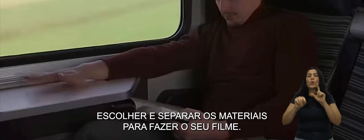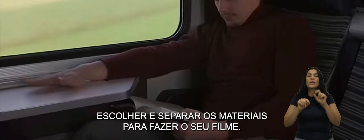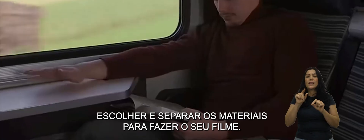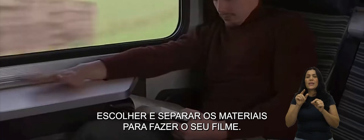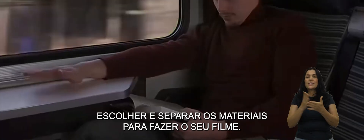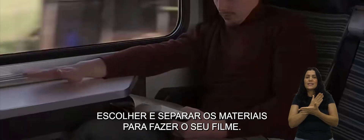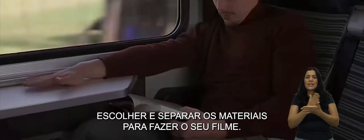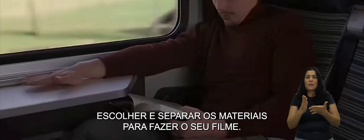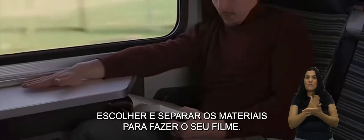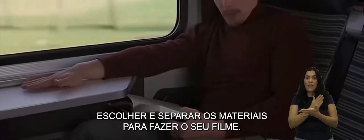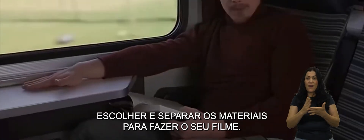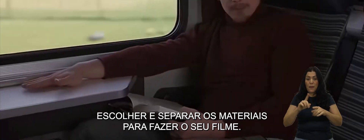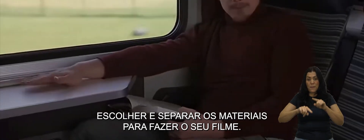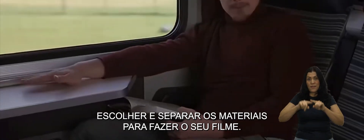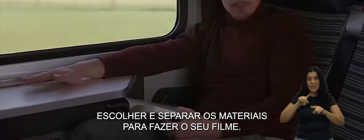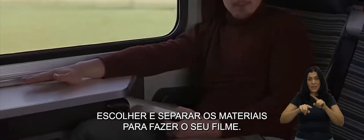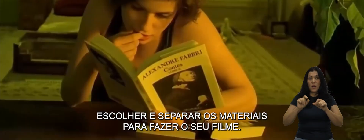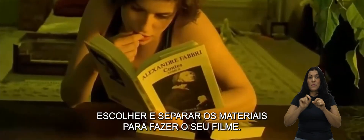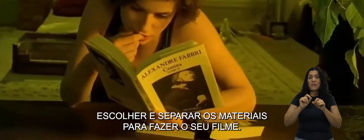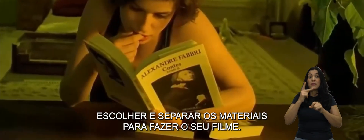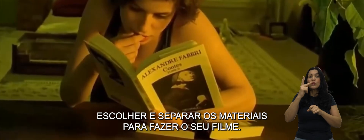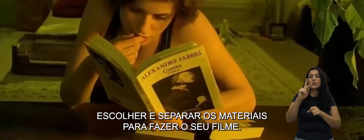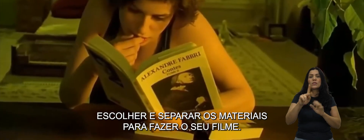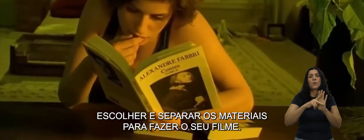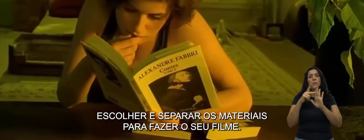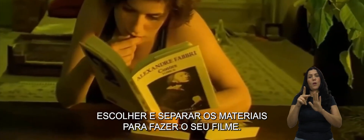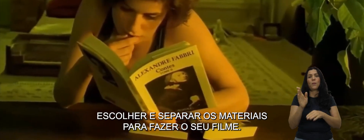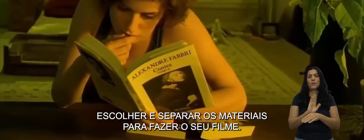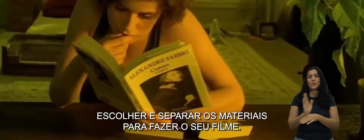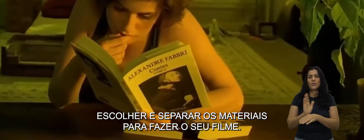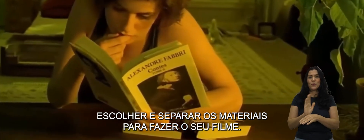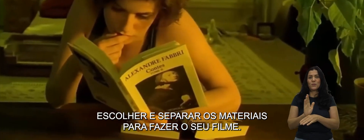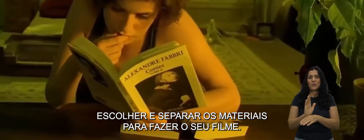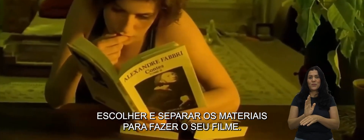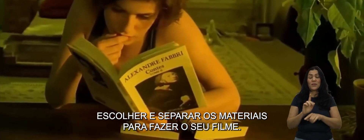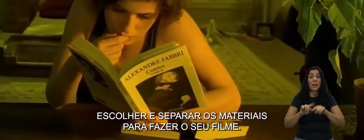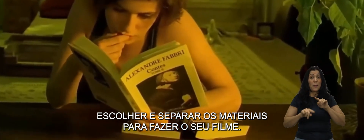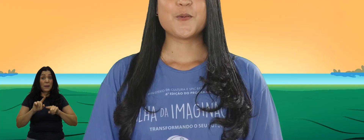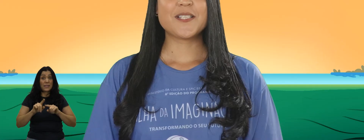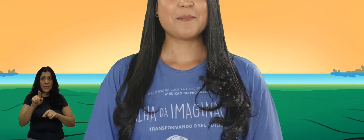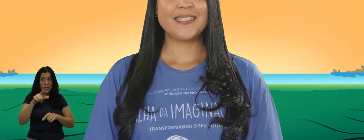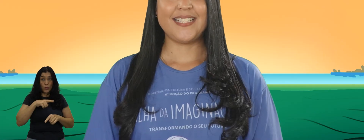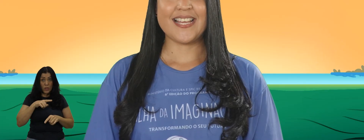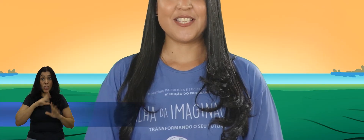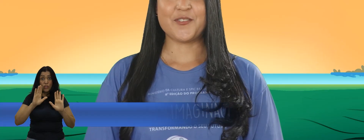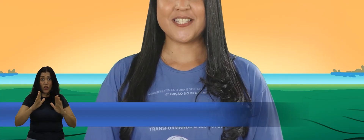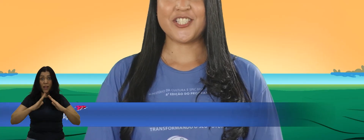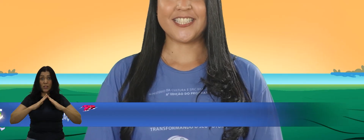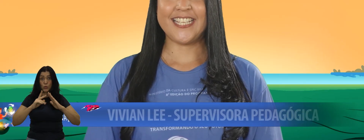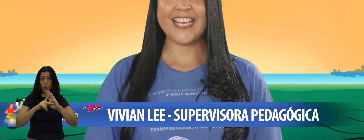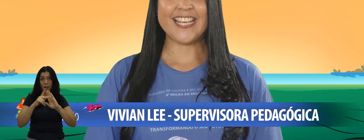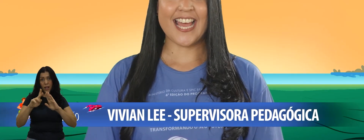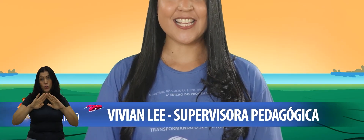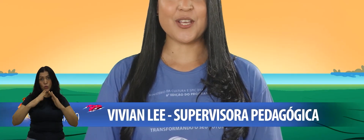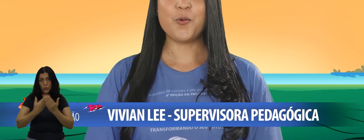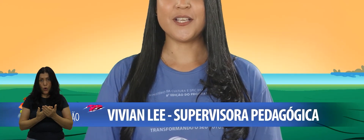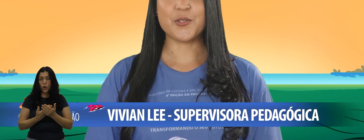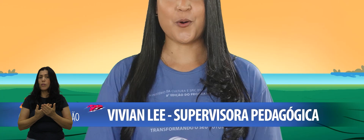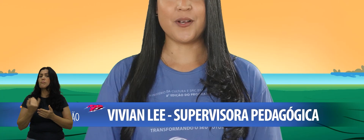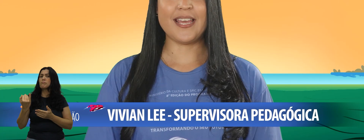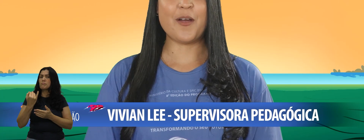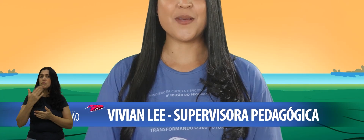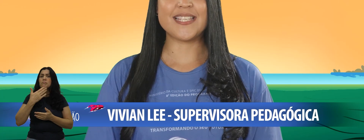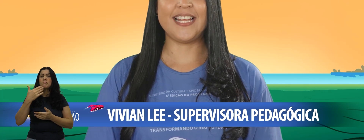precisamos escolher e separar os materiais para fazer o seu filme. Usar materiais que você já tem em casa